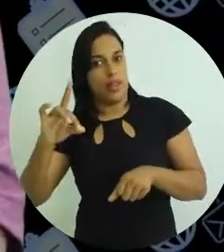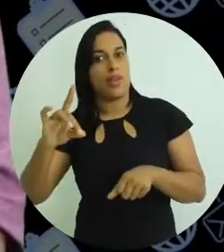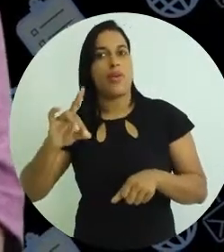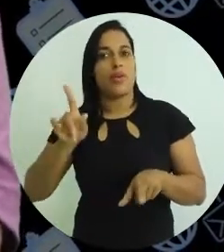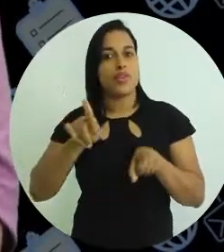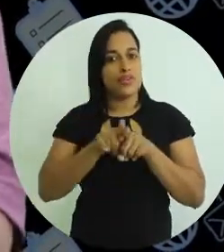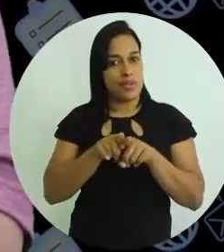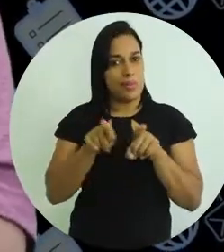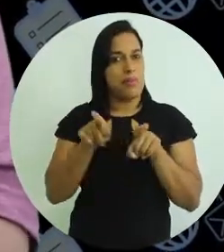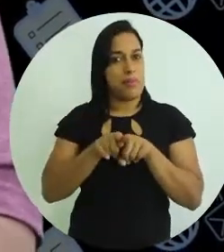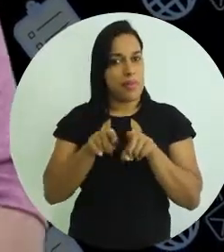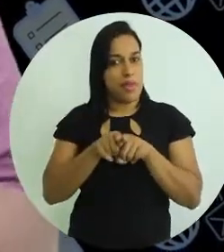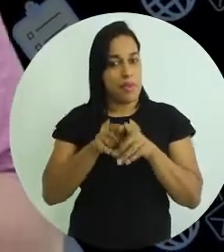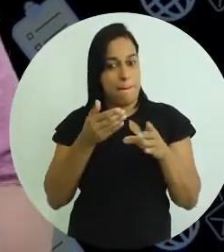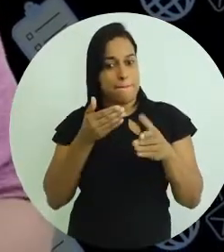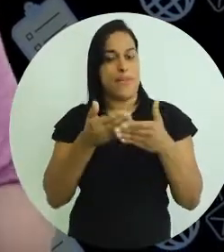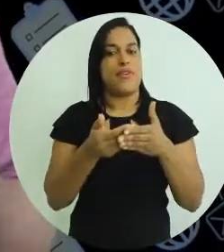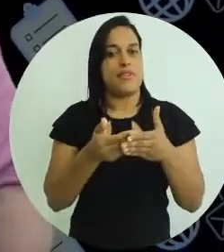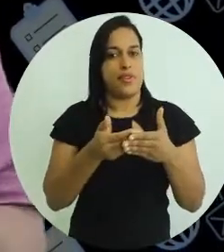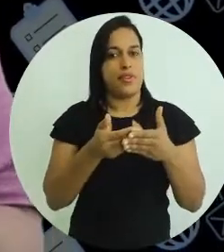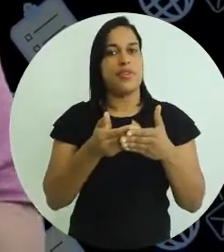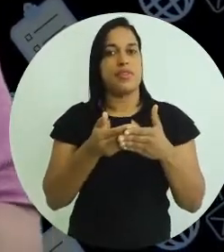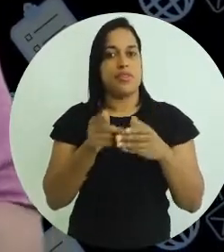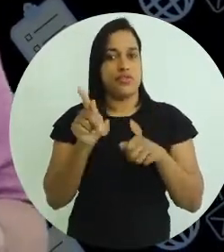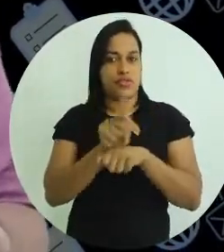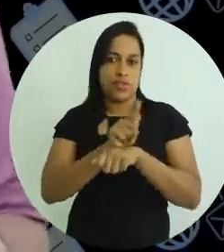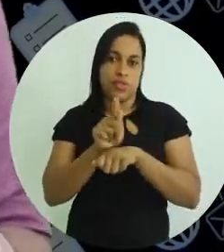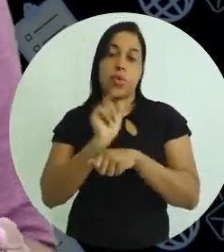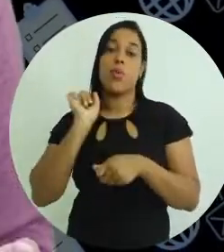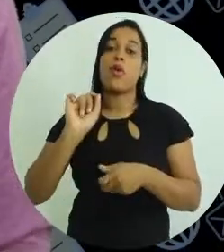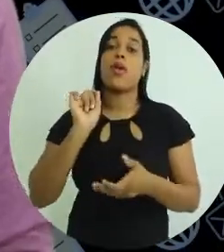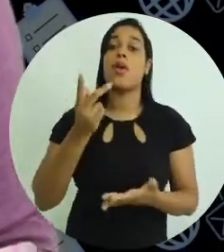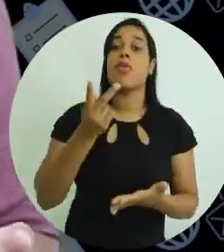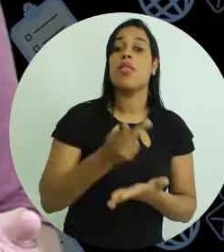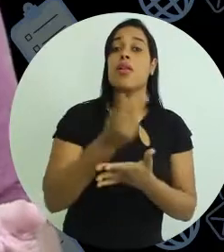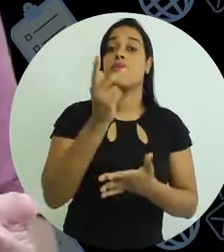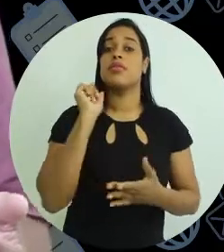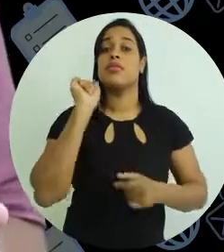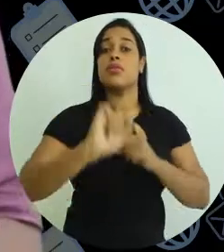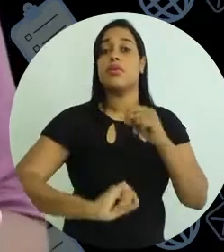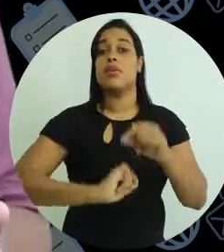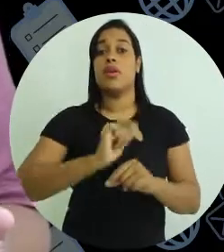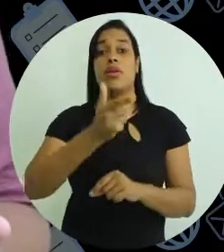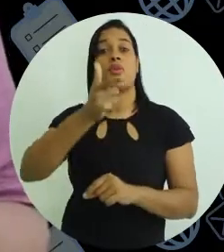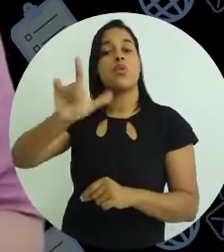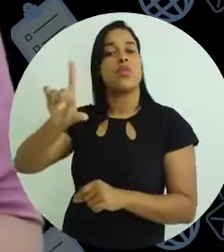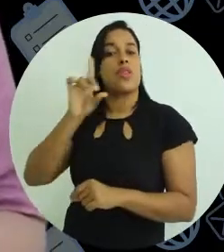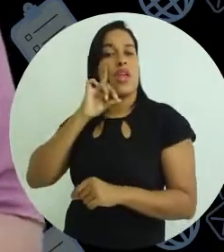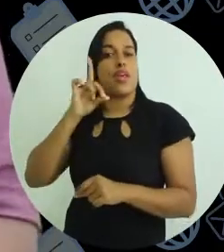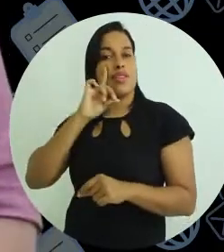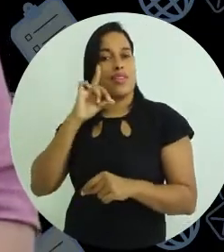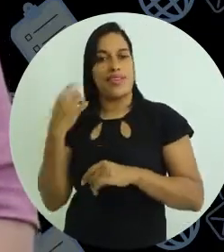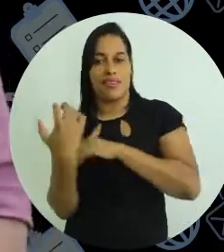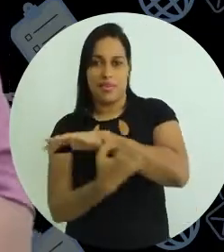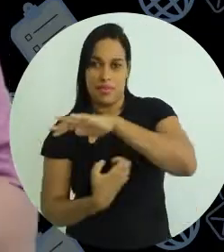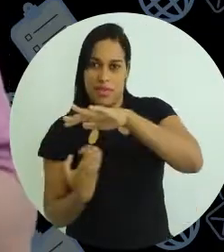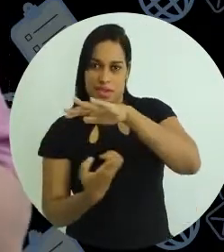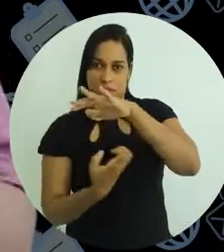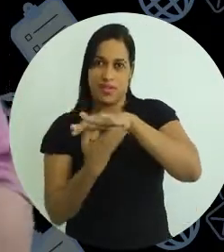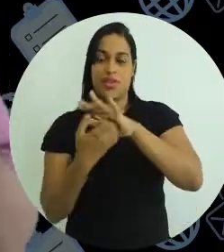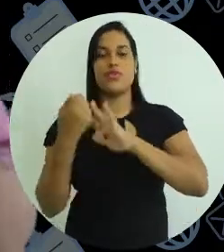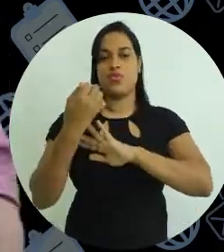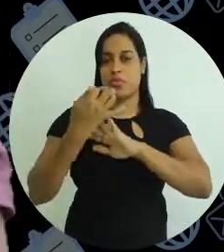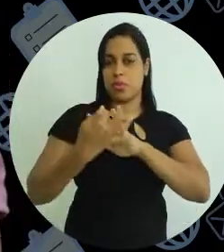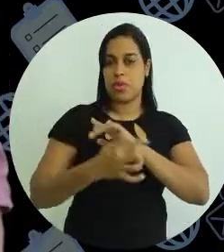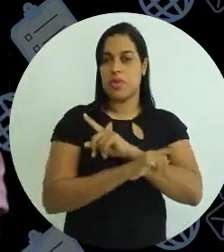mais em cima da gestão, o que acontece com aquilo que está acontecendo lá no dia a dia da empresa. Como eu falei